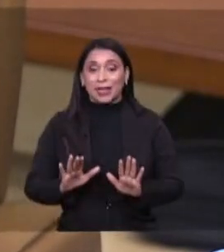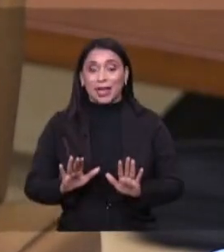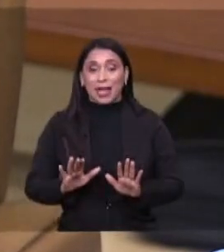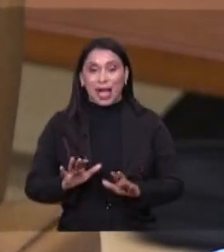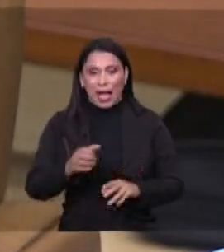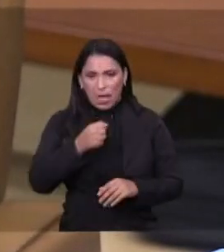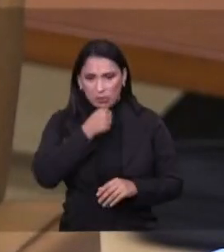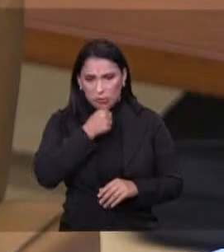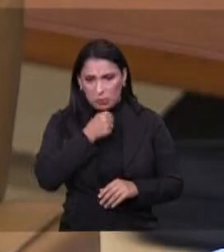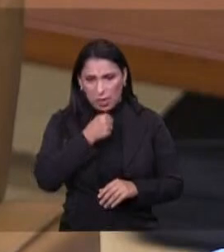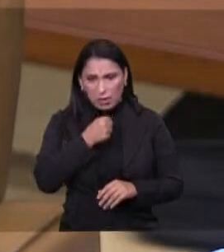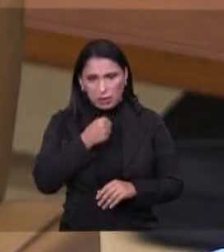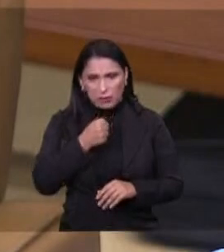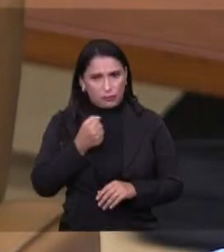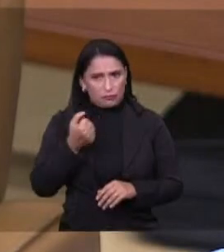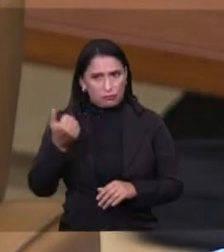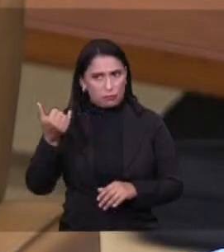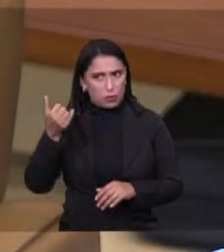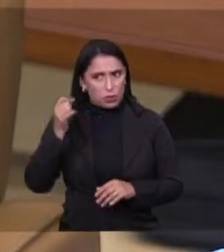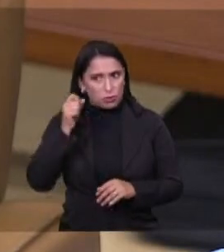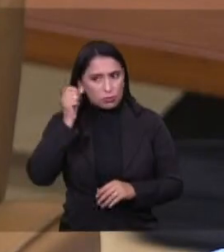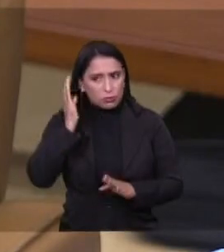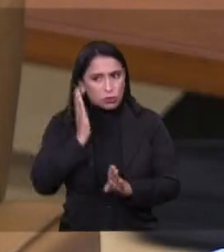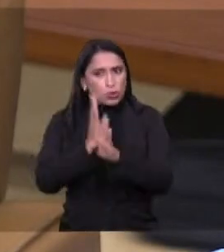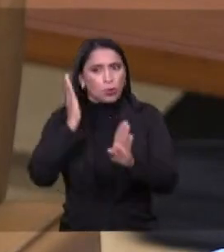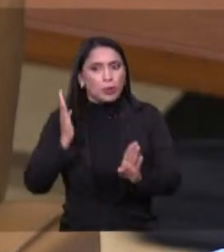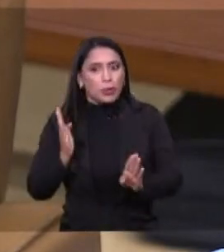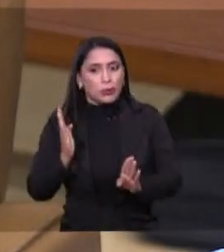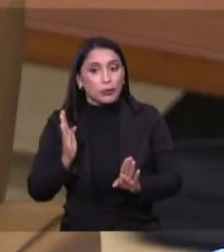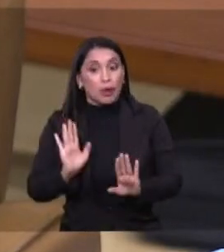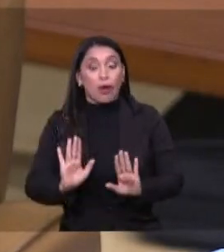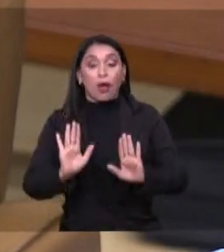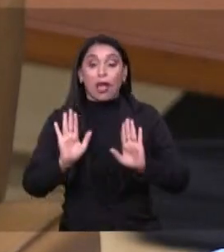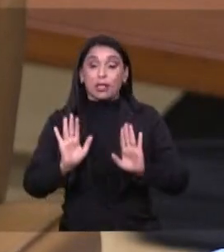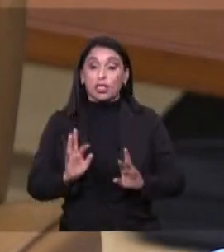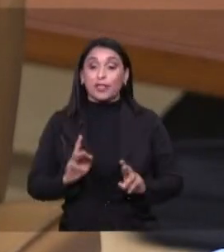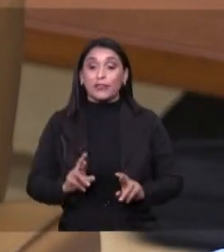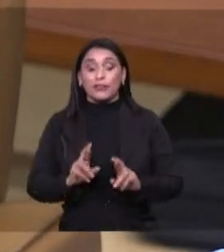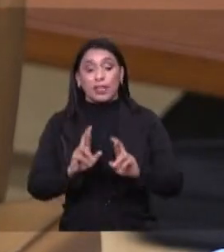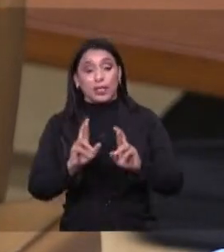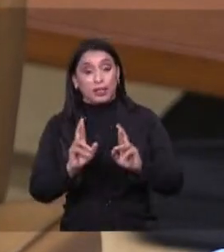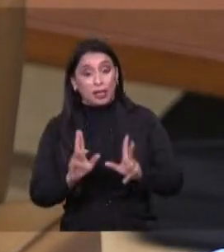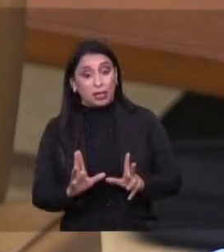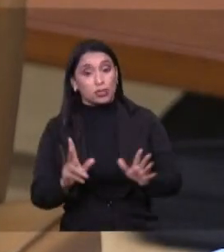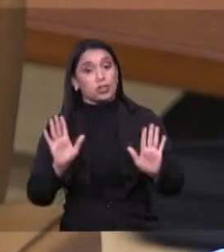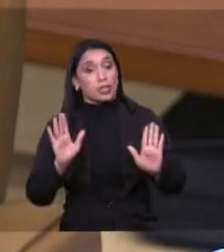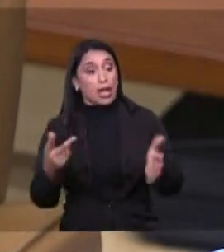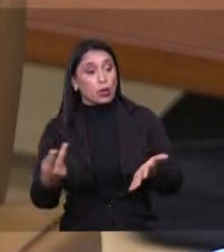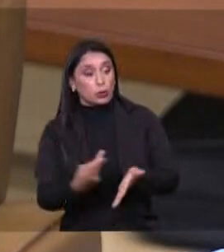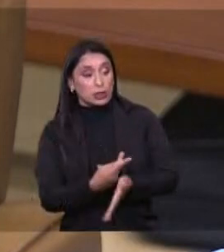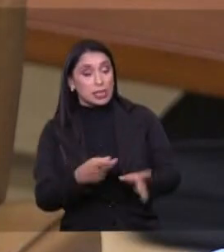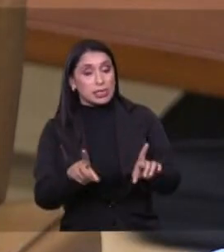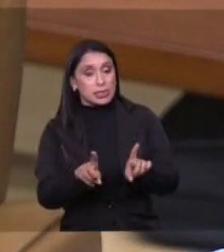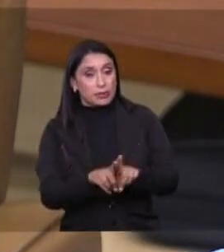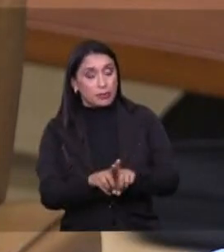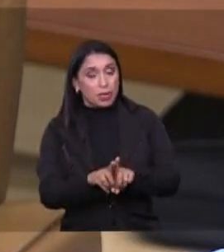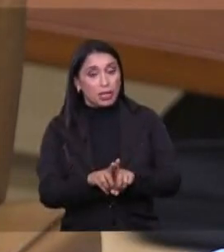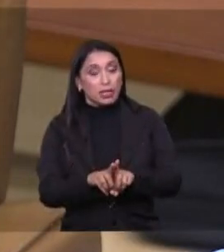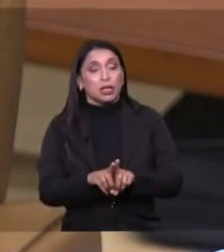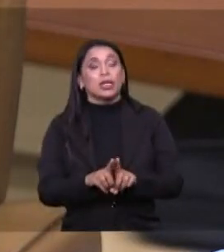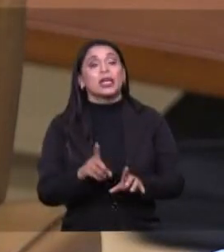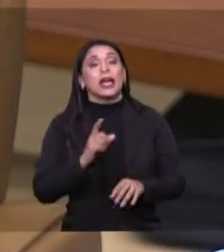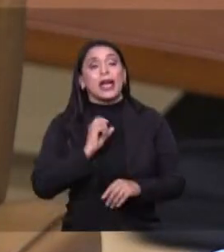que ela descobre. Outra coisa que, infelizmente, ocorre é